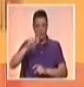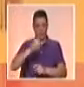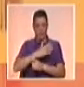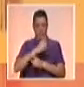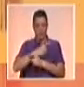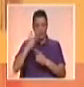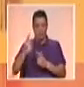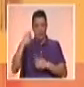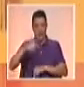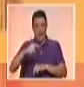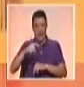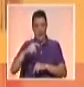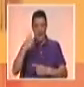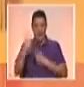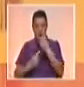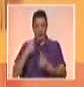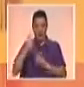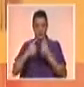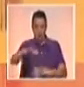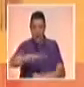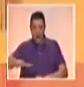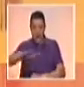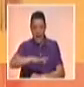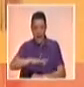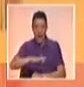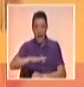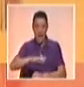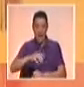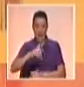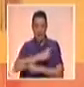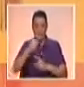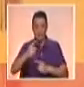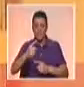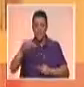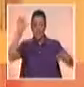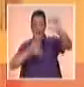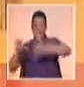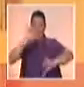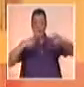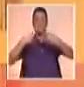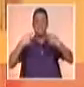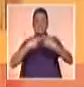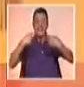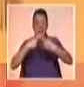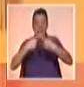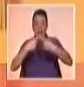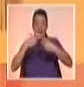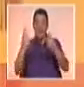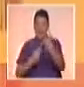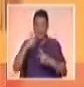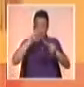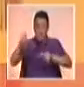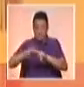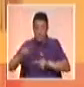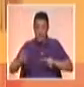a terminologia mais adequada? Há várias... Às áreas, por exemplo, da química, da física, portanto, cada área disciplinar tem a